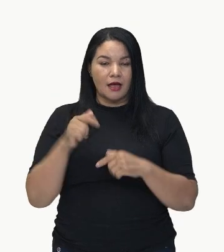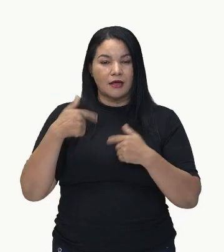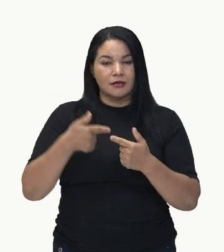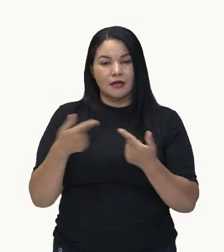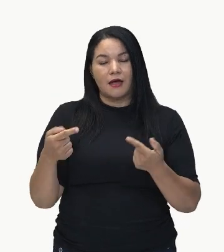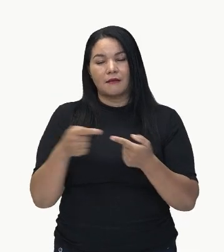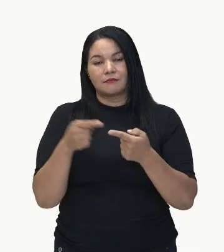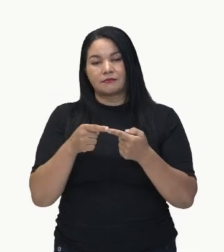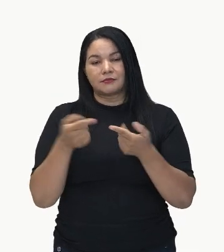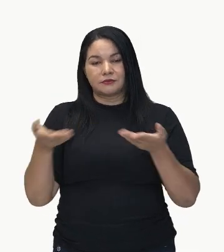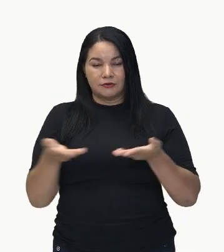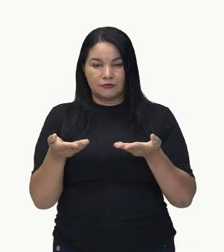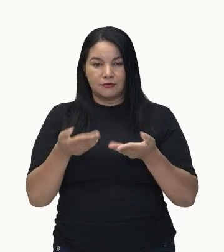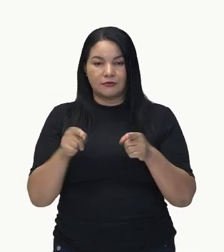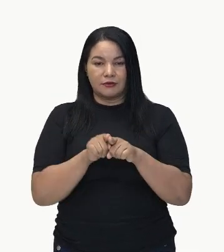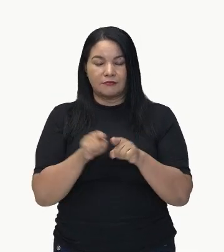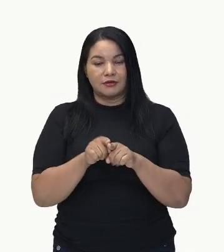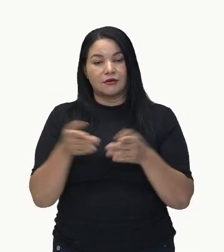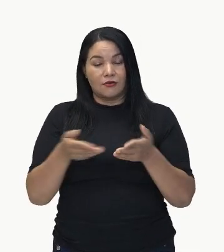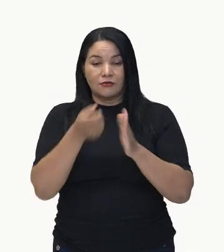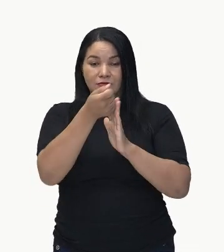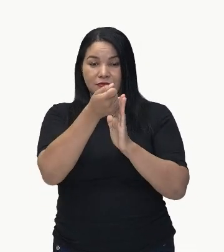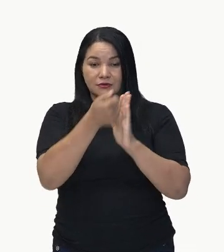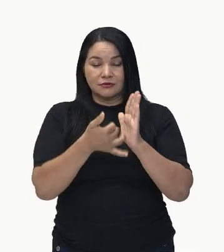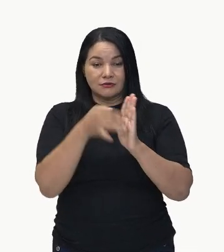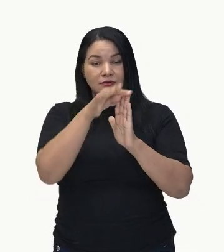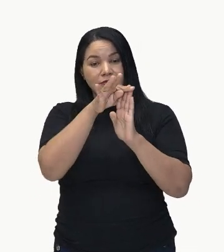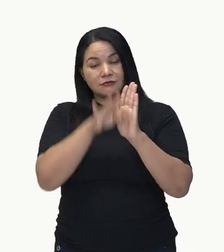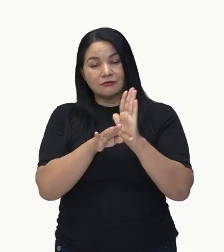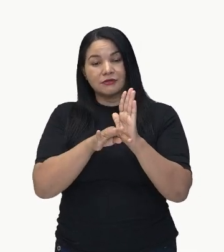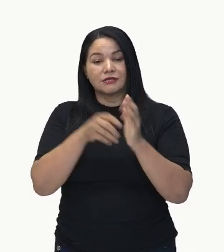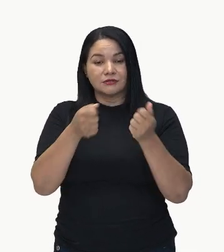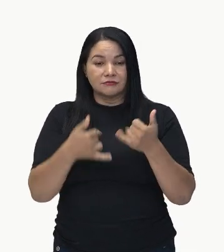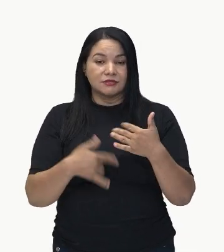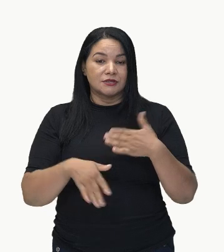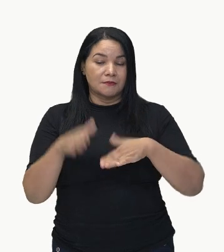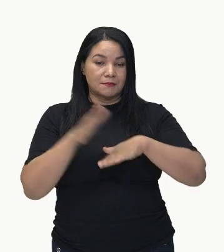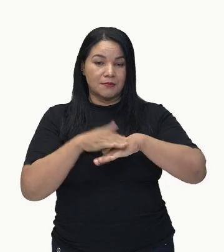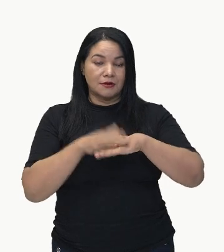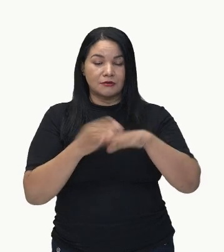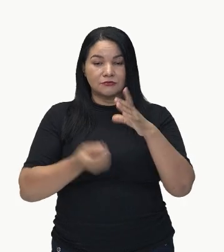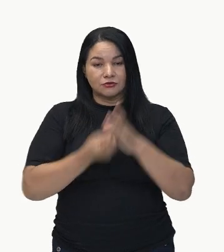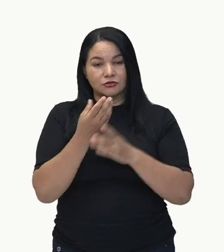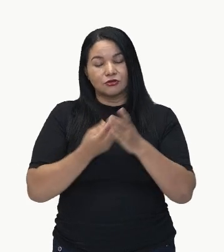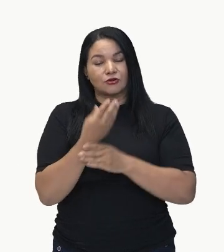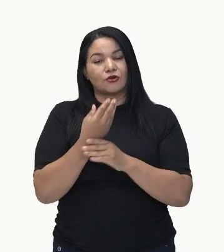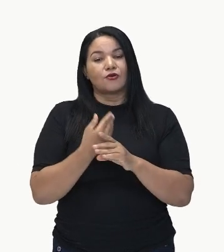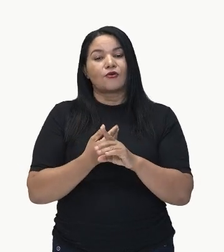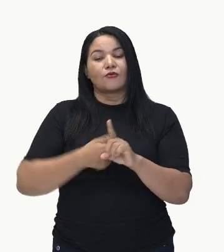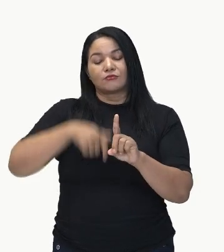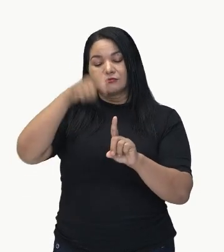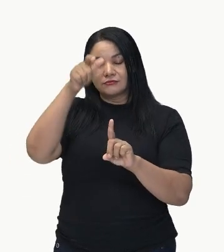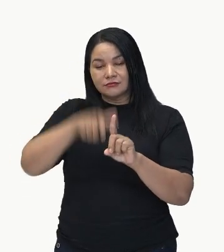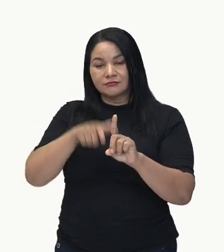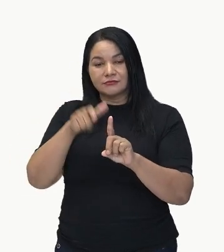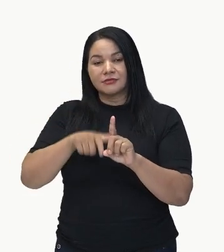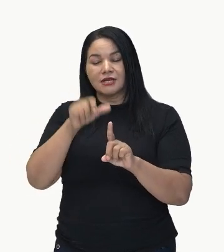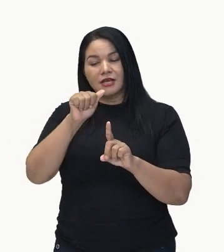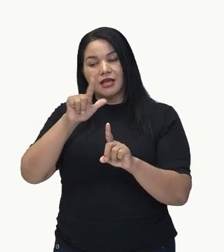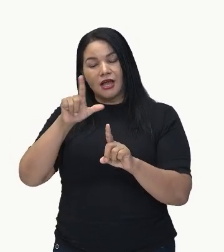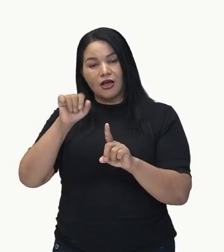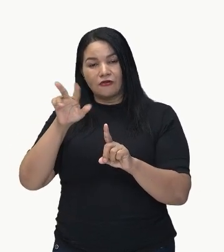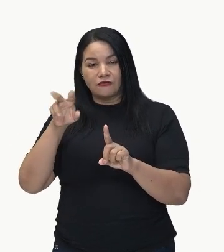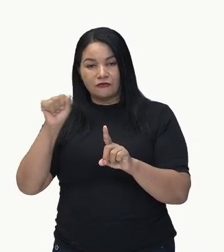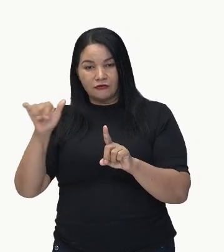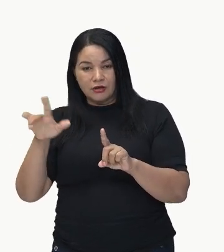texto, agora sabendo que ele foi escrito por Álvaro de Campos, um heterônimo do Fernando Pessoa, né? Então,